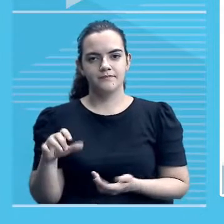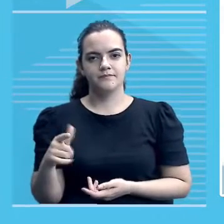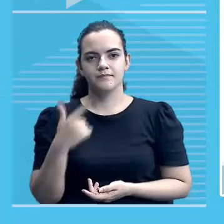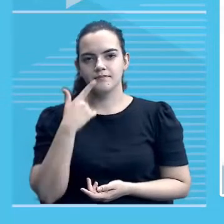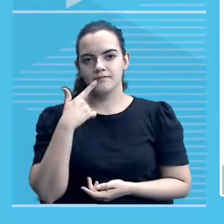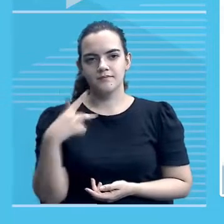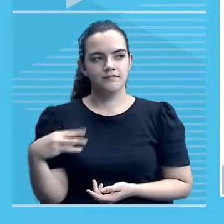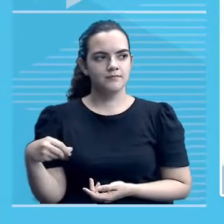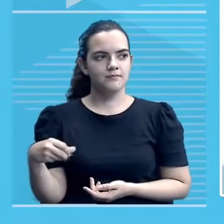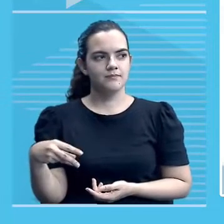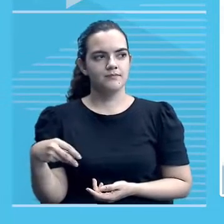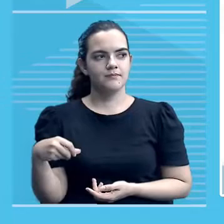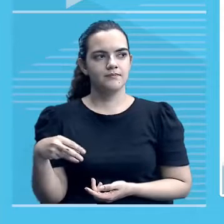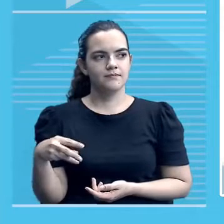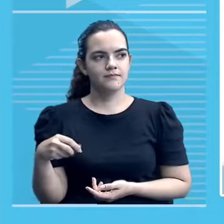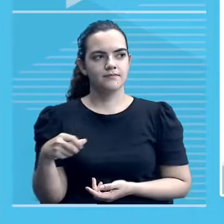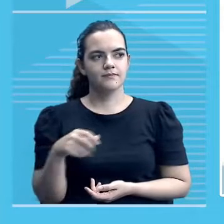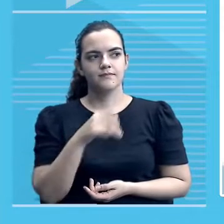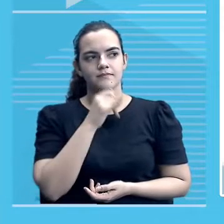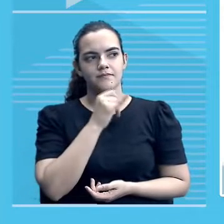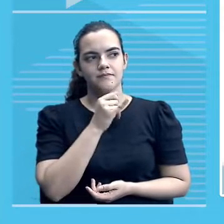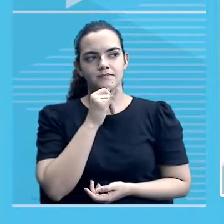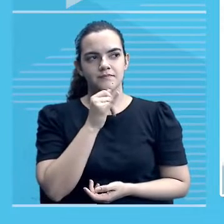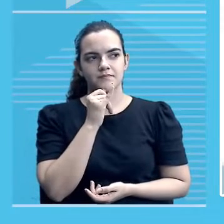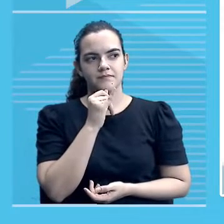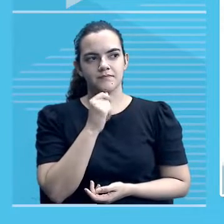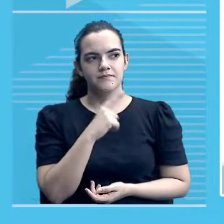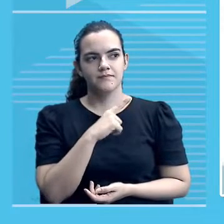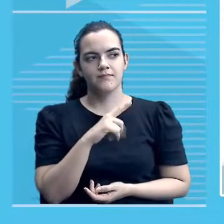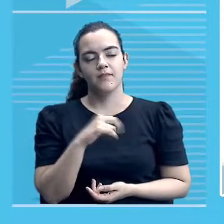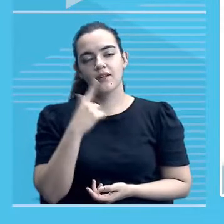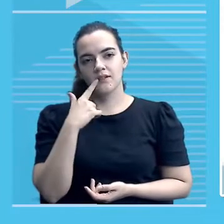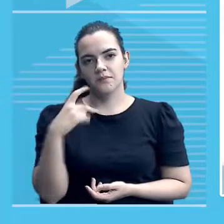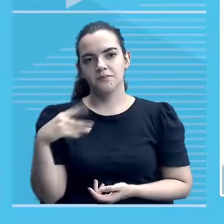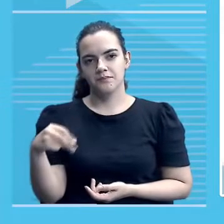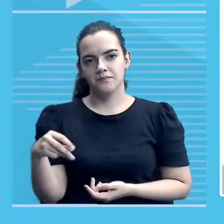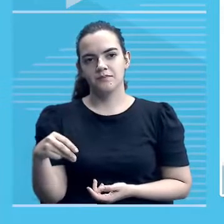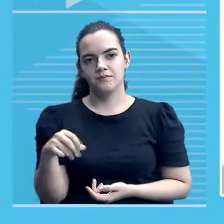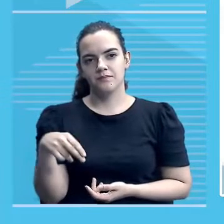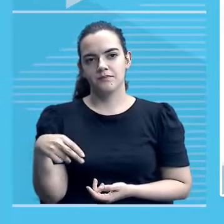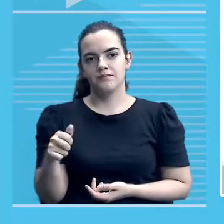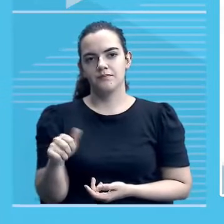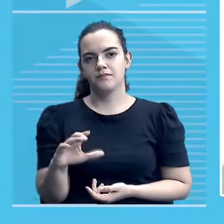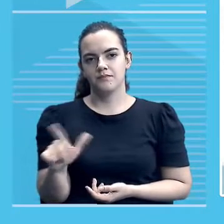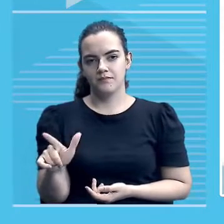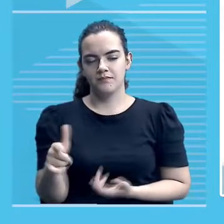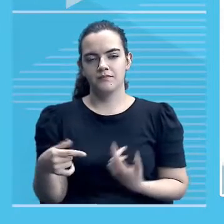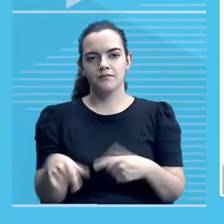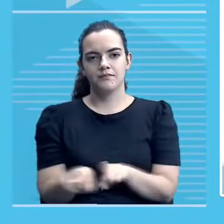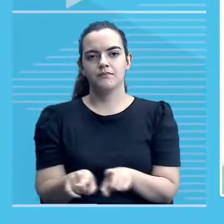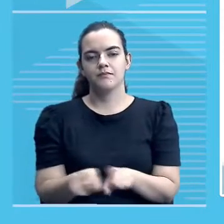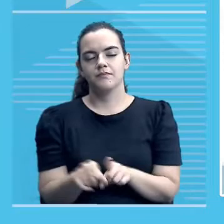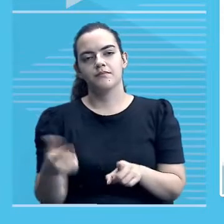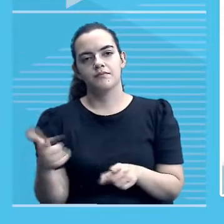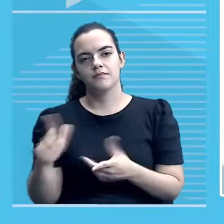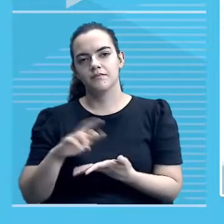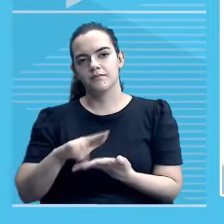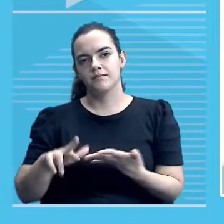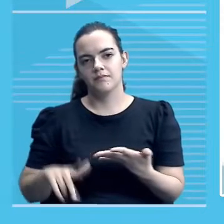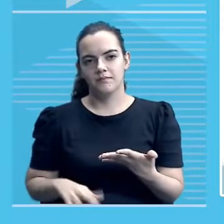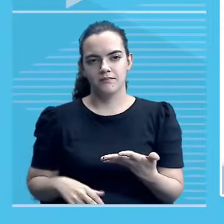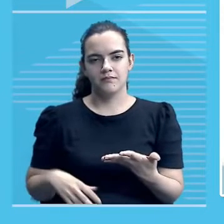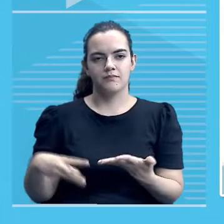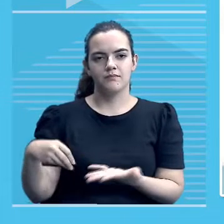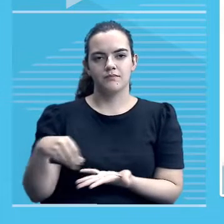muito conveniente aí no nosso dia a dia, né? Não só o sal de cozinha, mas tem vários sais que estão intimamente ligados com o nosso